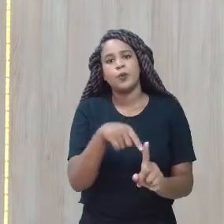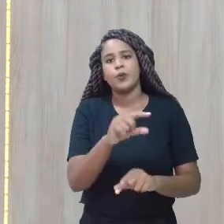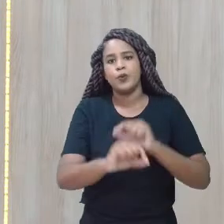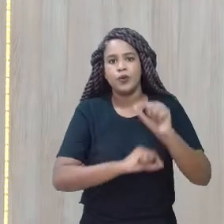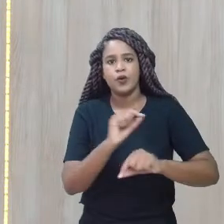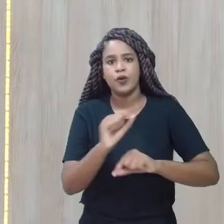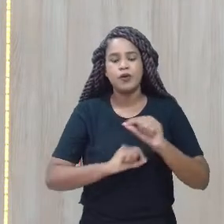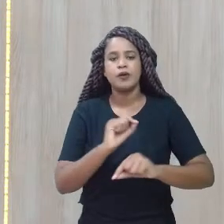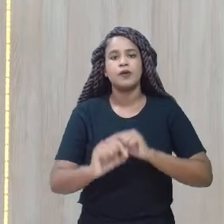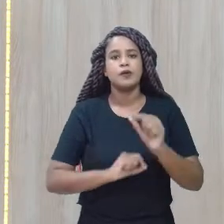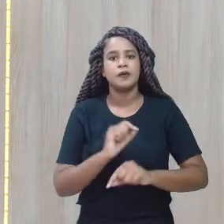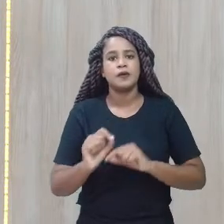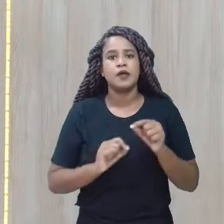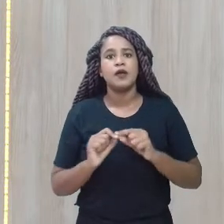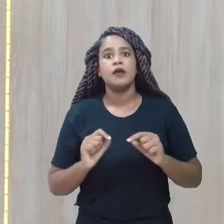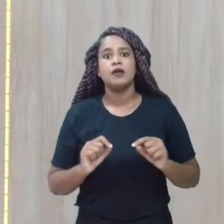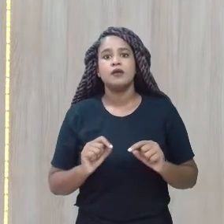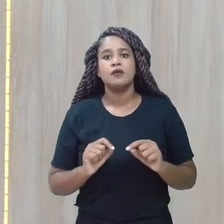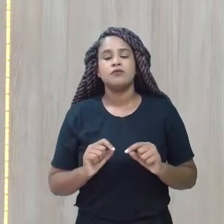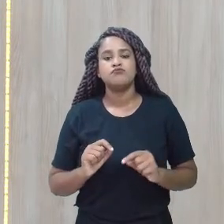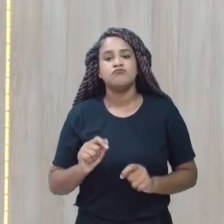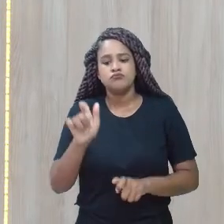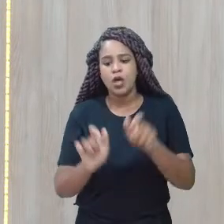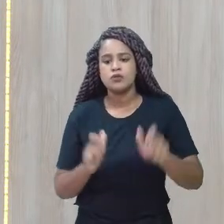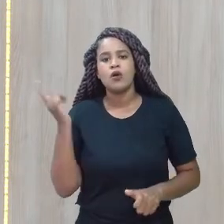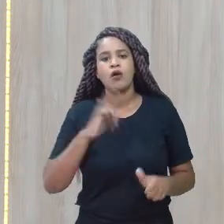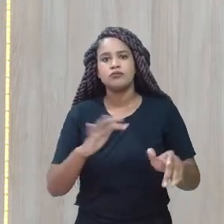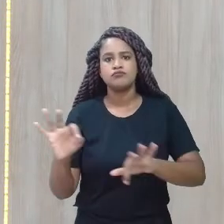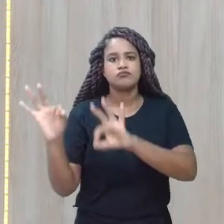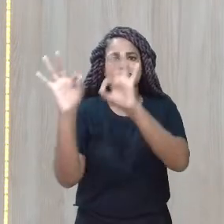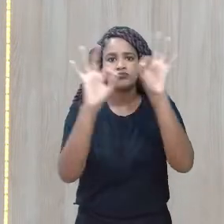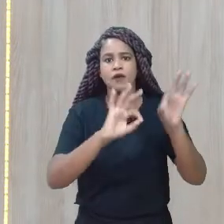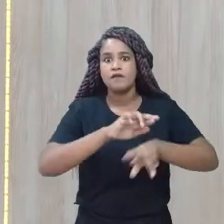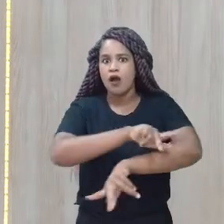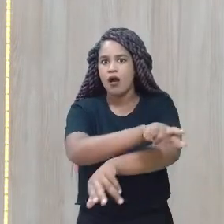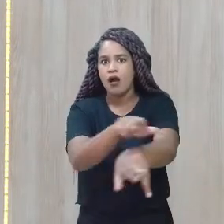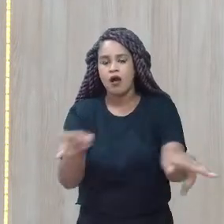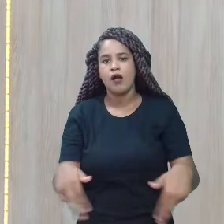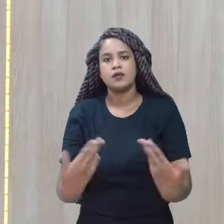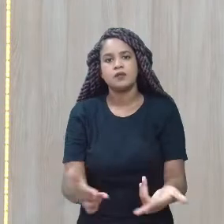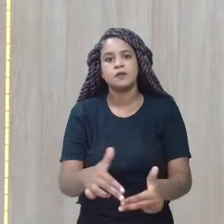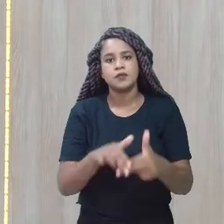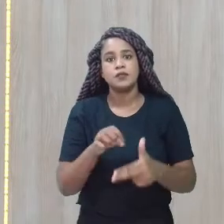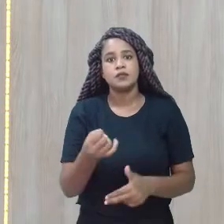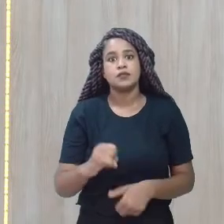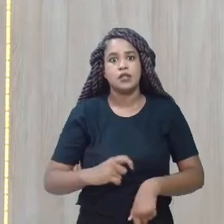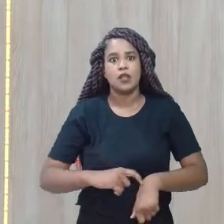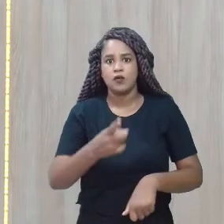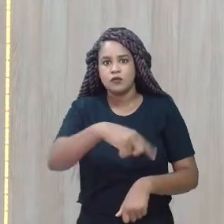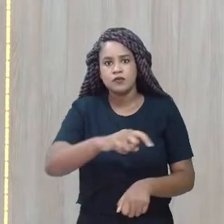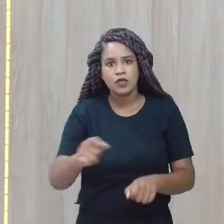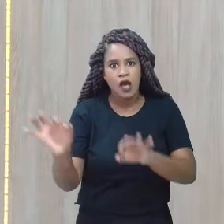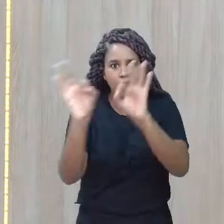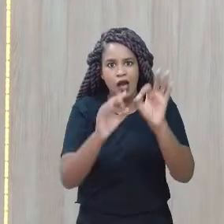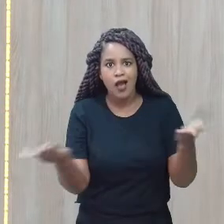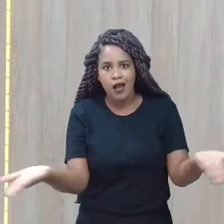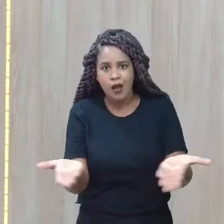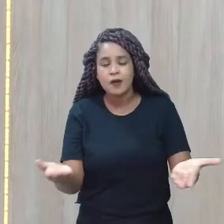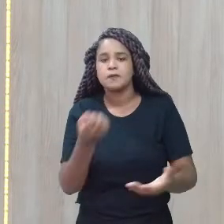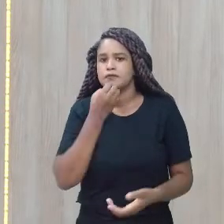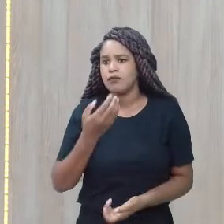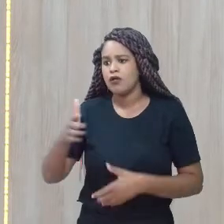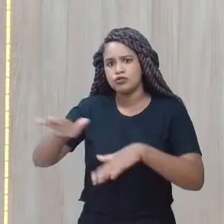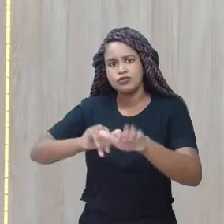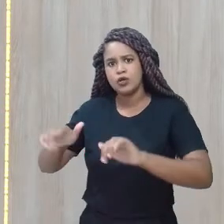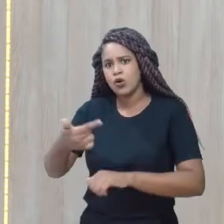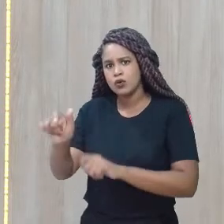o máximo de alcance possível, né? Então, se você nesse momento está assistindo ao vivo, massa, convida outras pessoas. Se você em